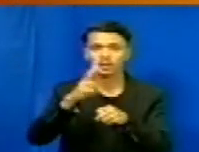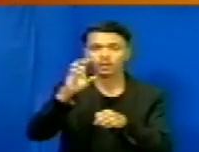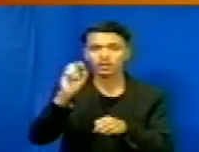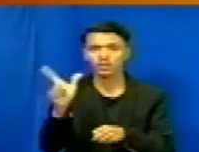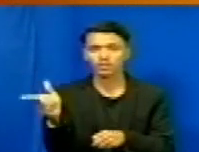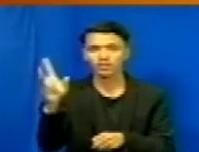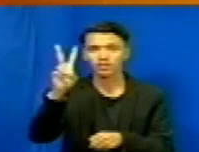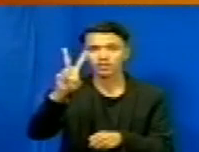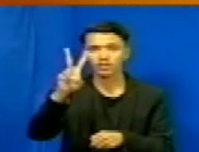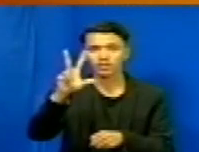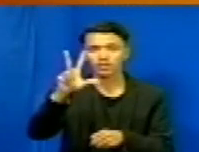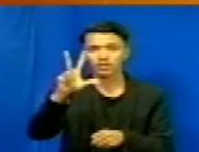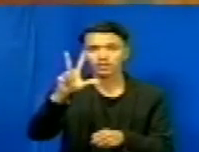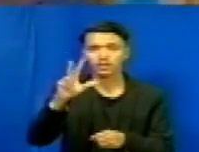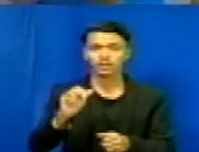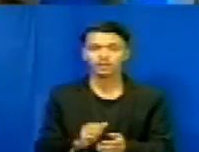nulo recintolo.